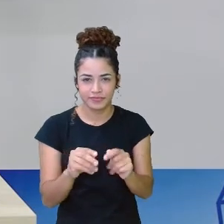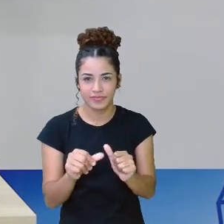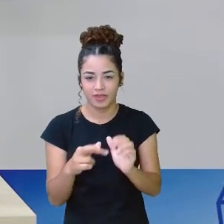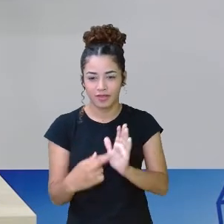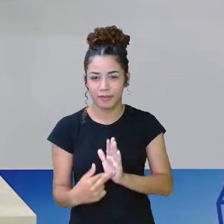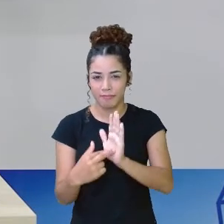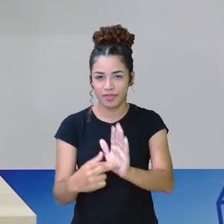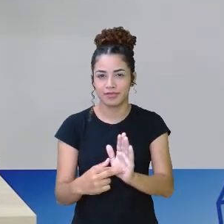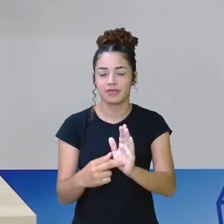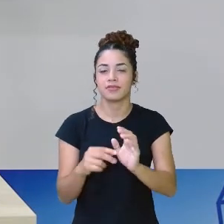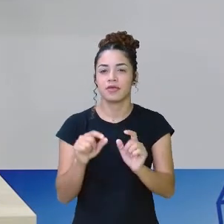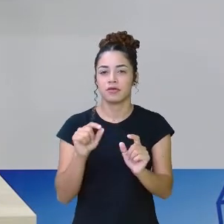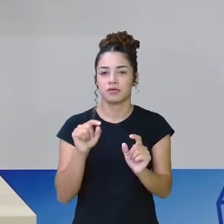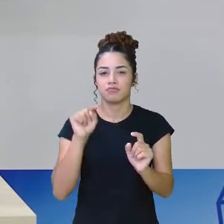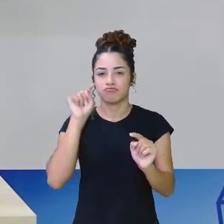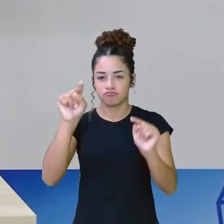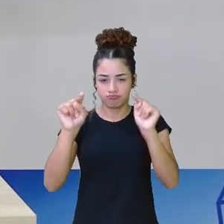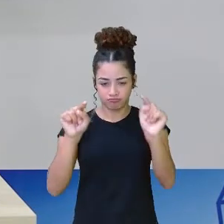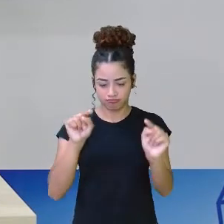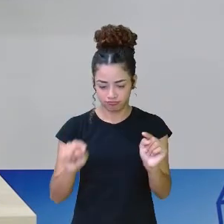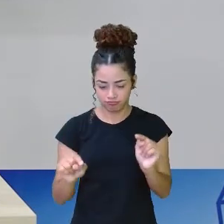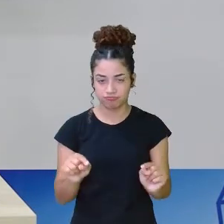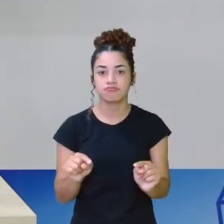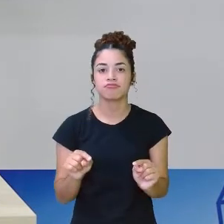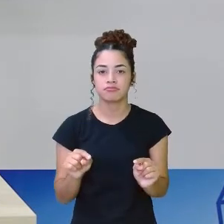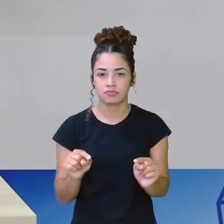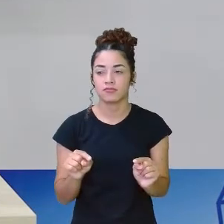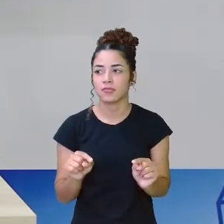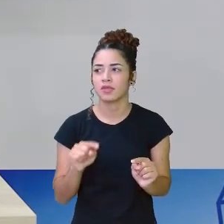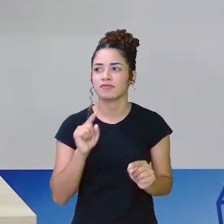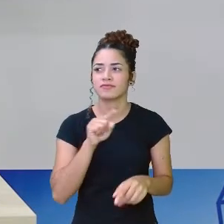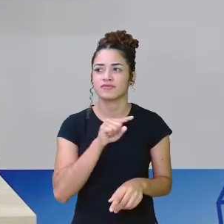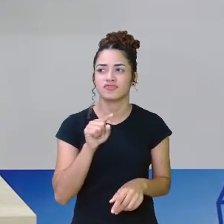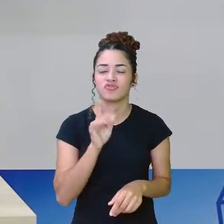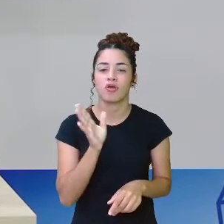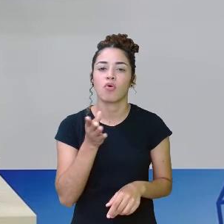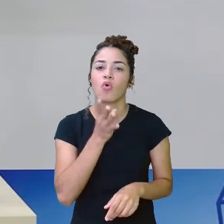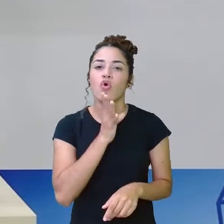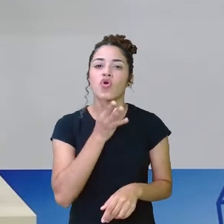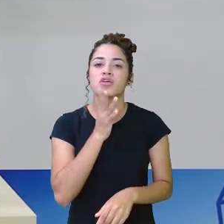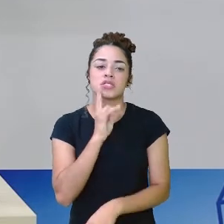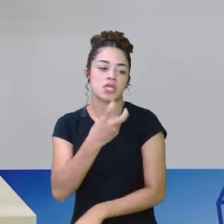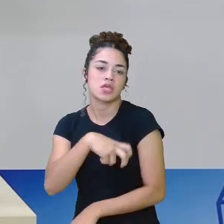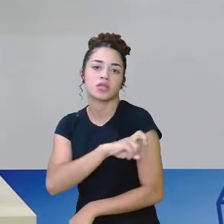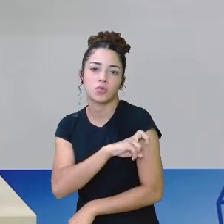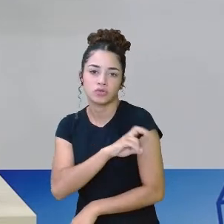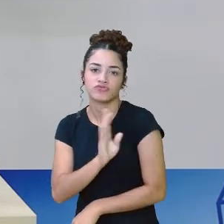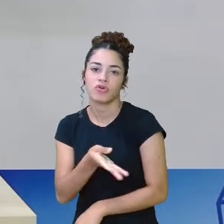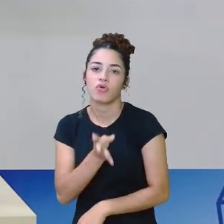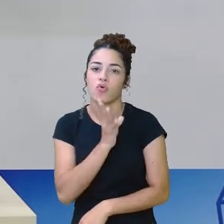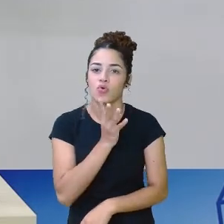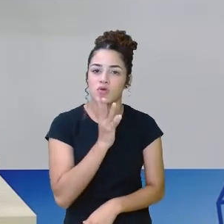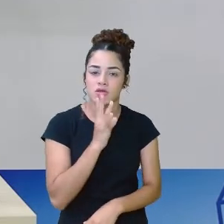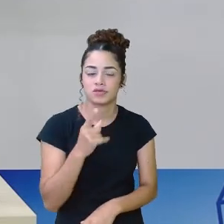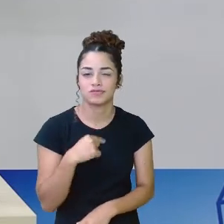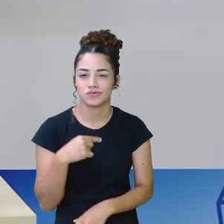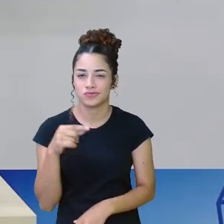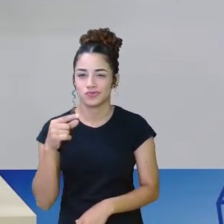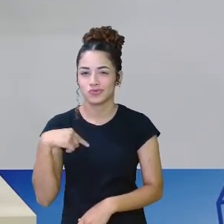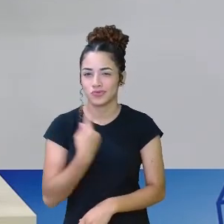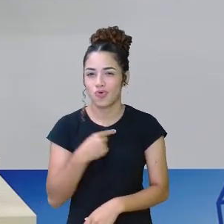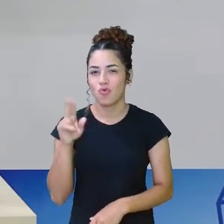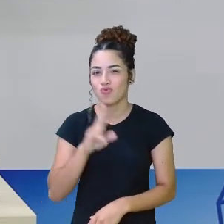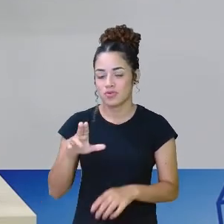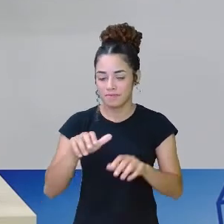representar os meus vértices. Esses vértices já são conhecidos pelo 5º ano, né? A gente utiliza massa, vez